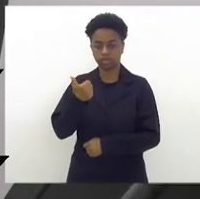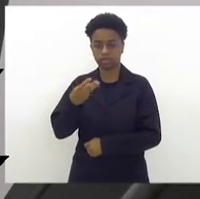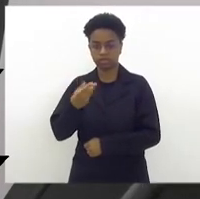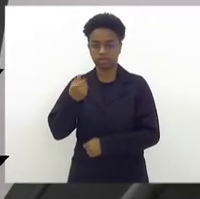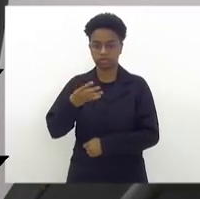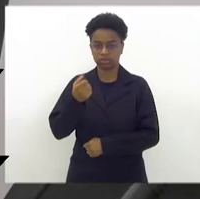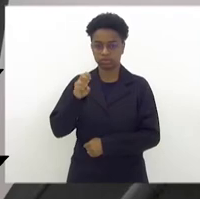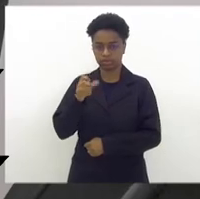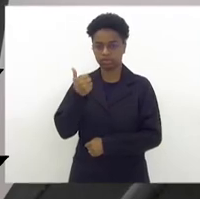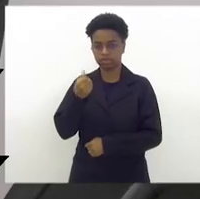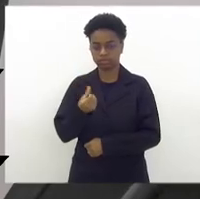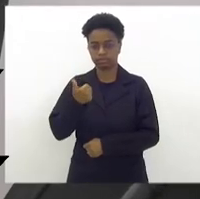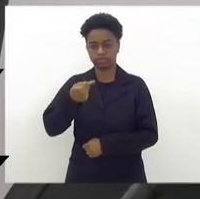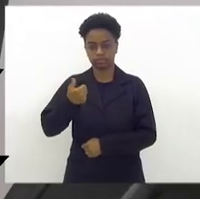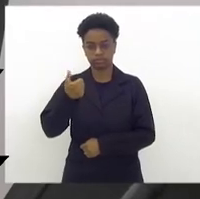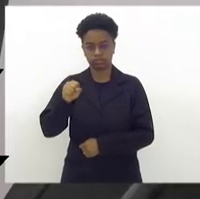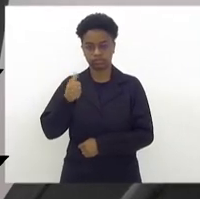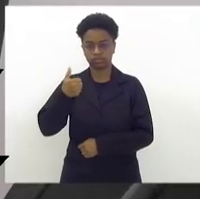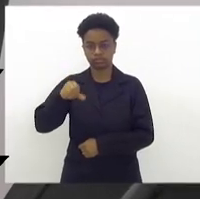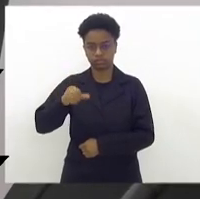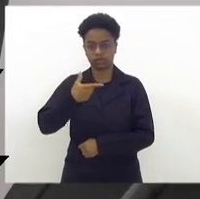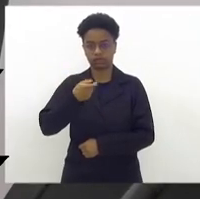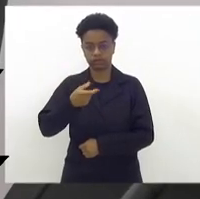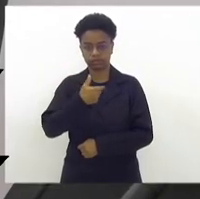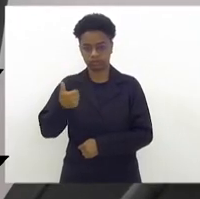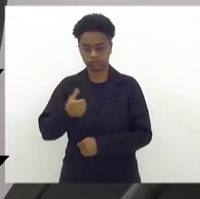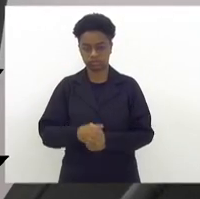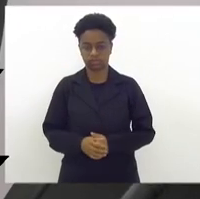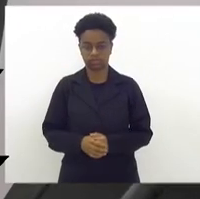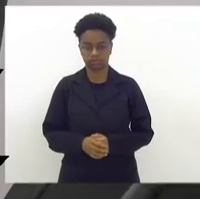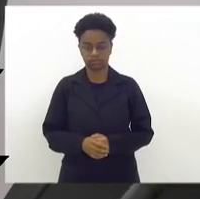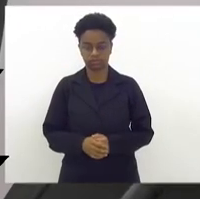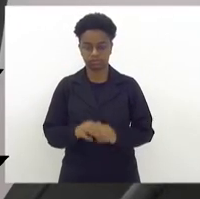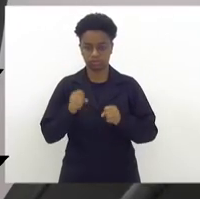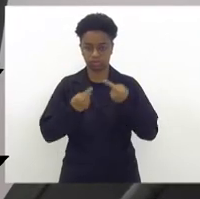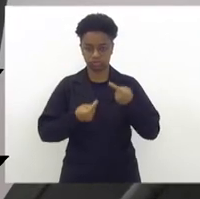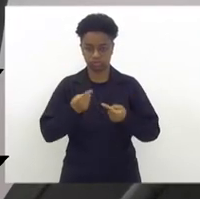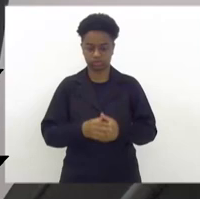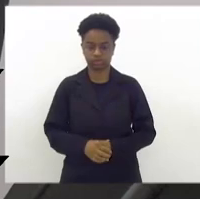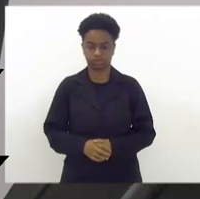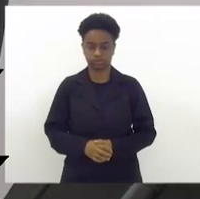16, 17, 18, 19, 20 e 21. Em discussão.